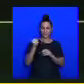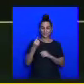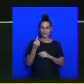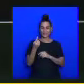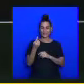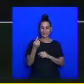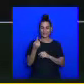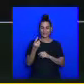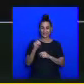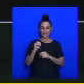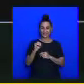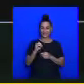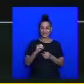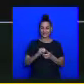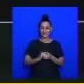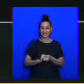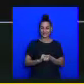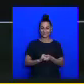Branca, 10.